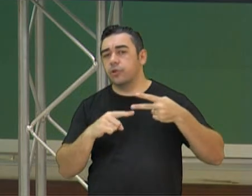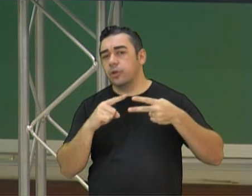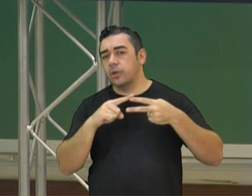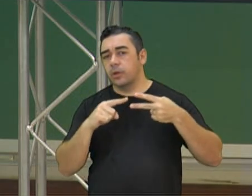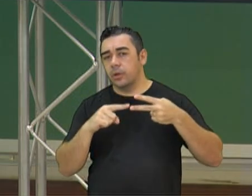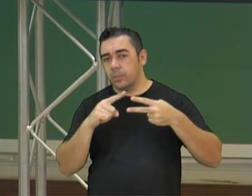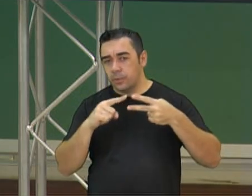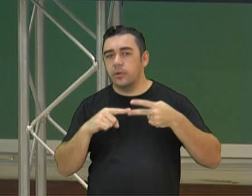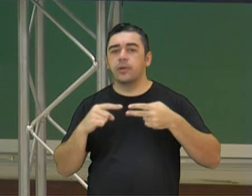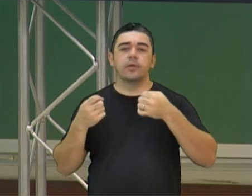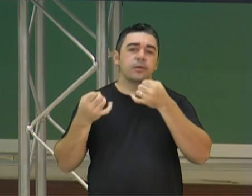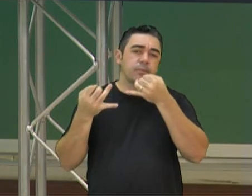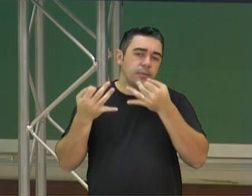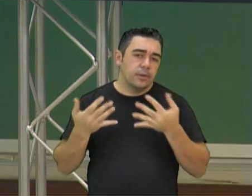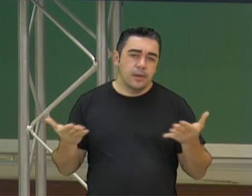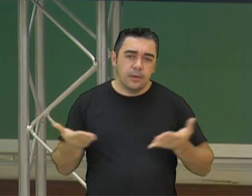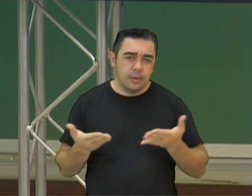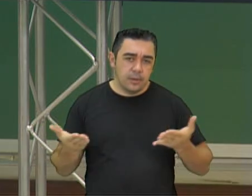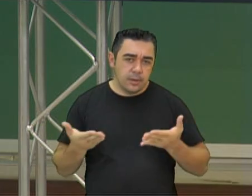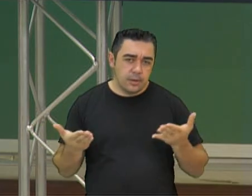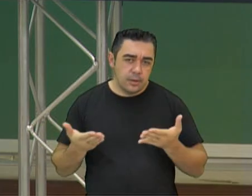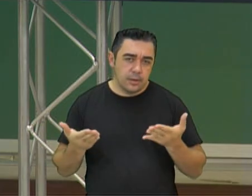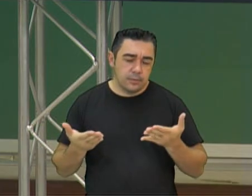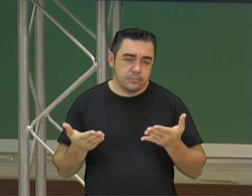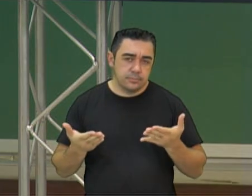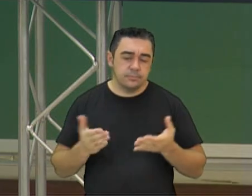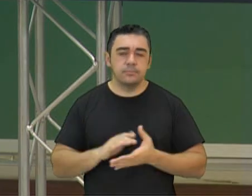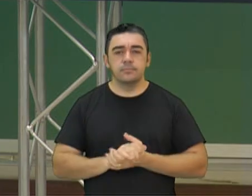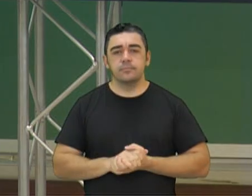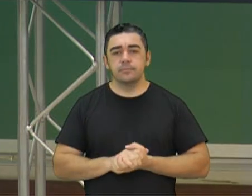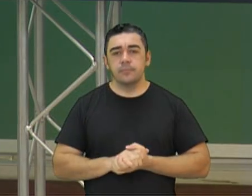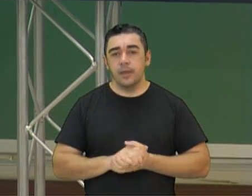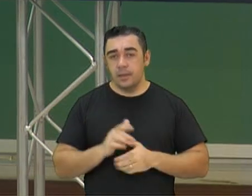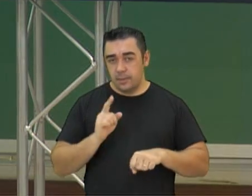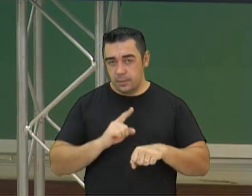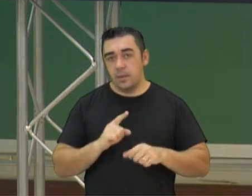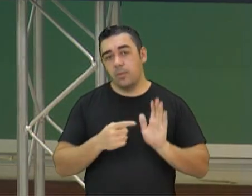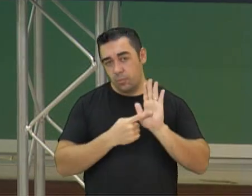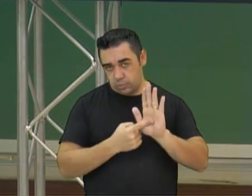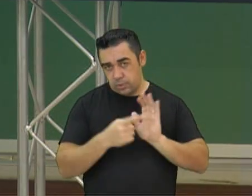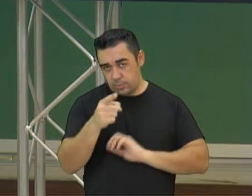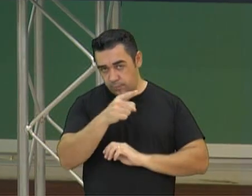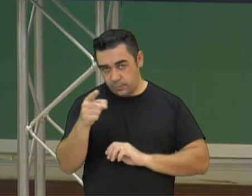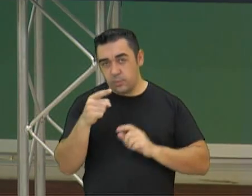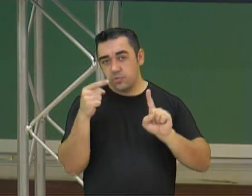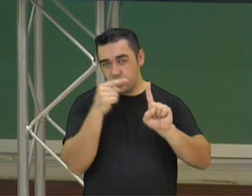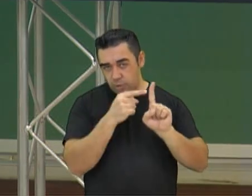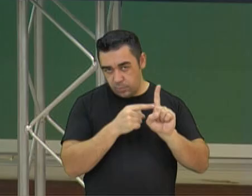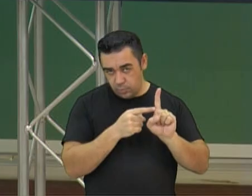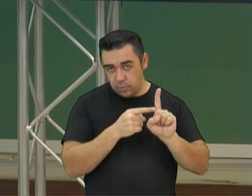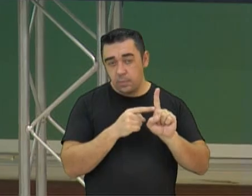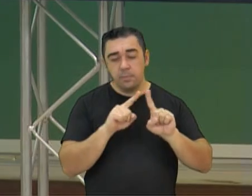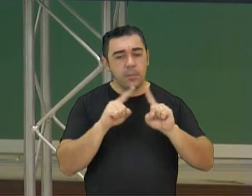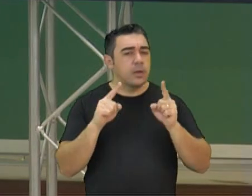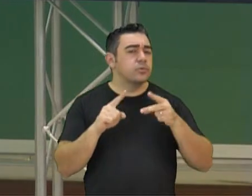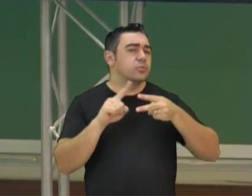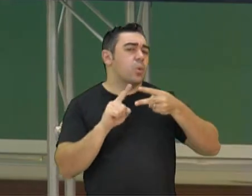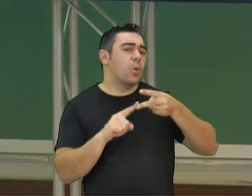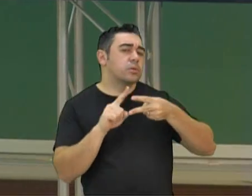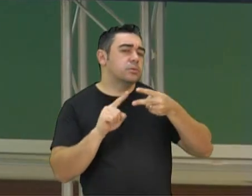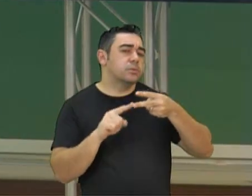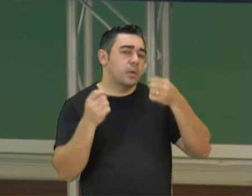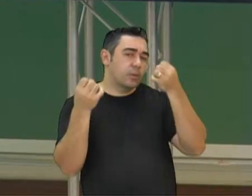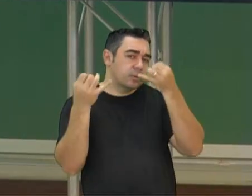de pilates que a gente abordou um pouquinho mais. Então, eu mostrei alguns tipos de pilates, mas quais foram